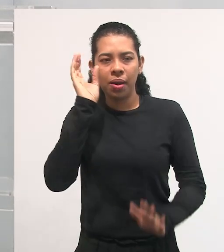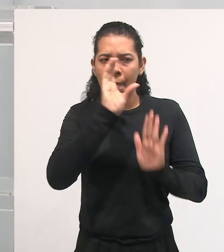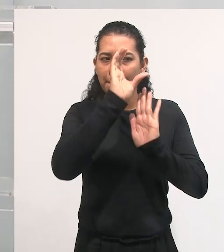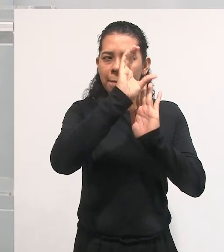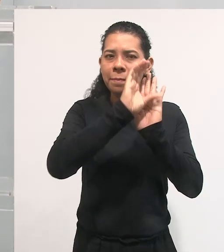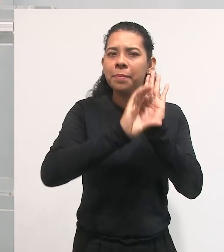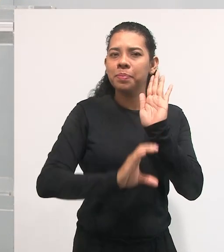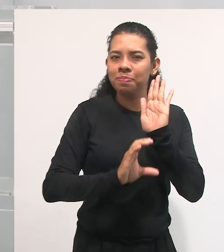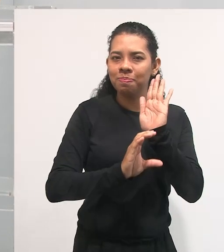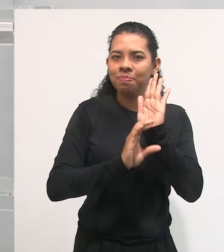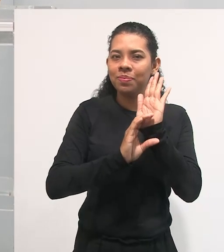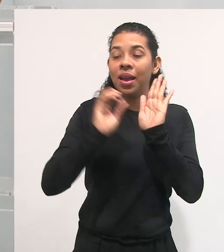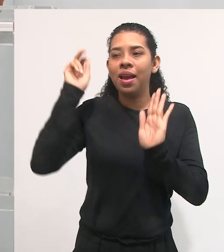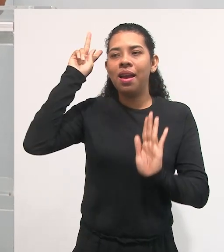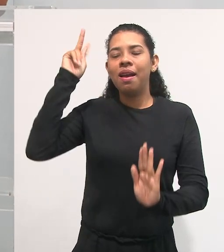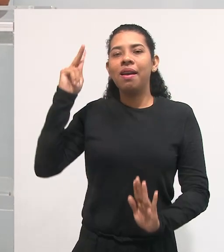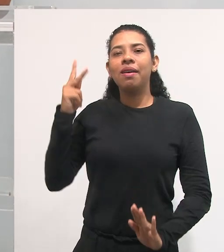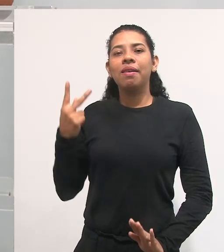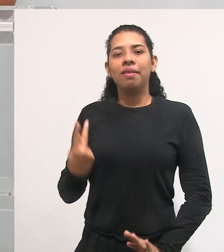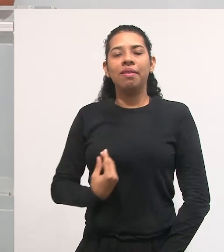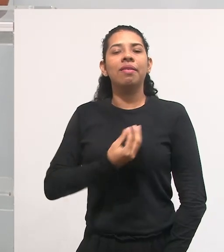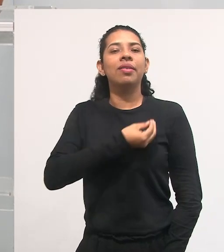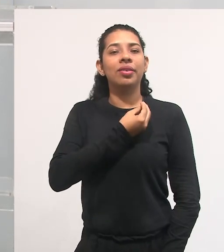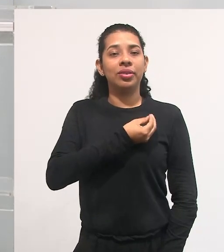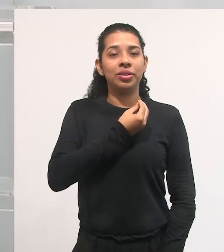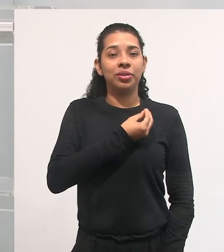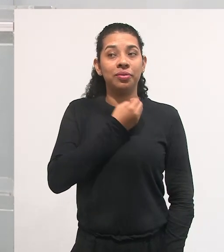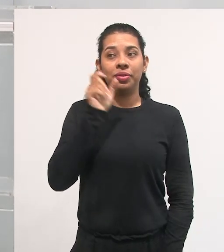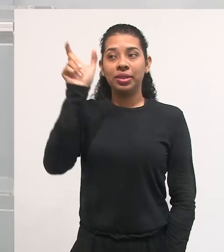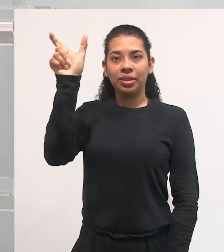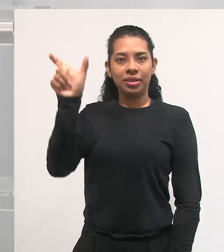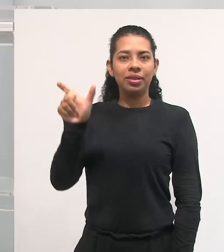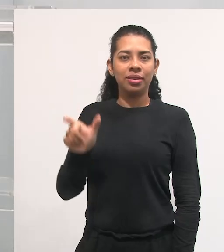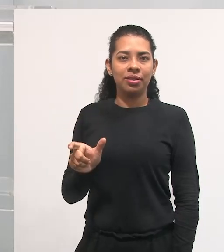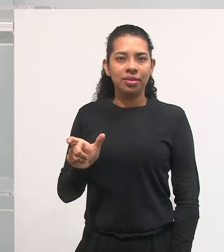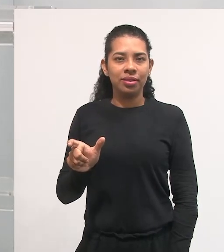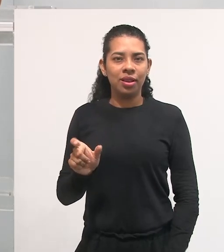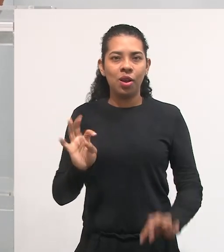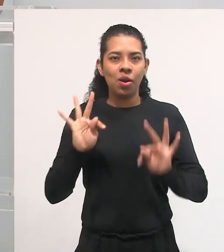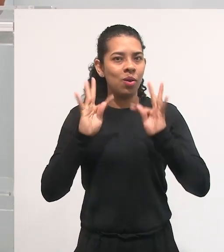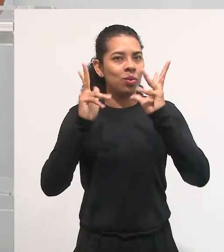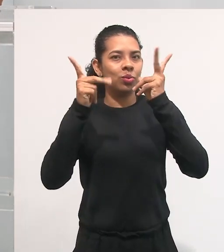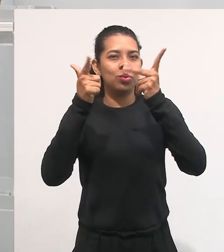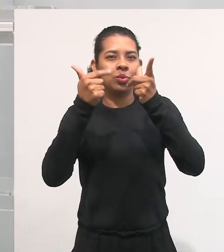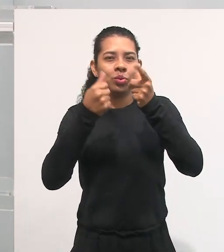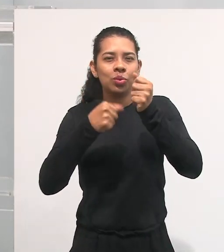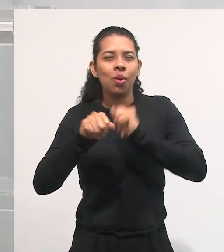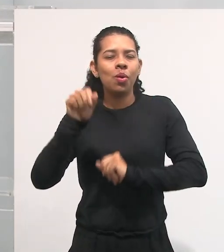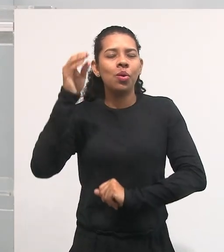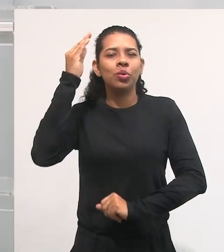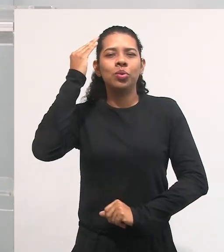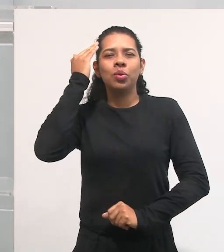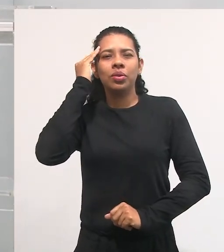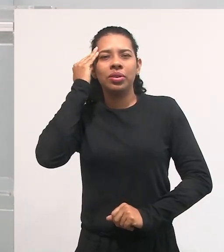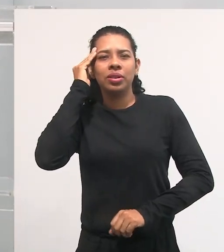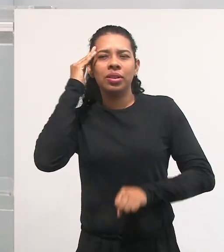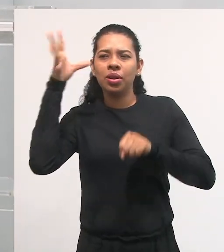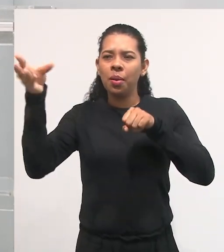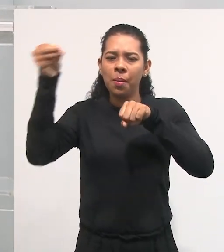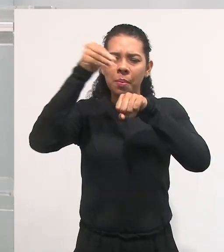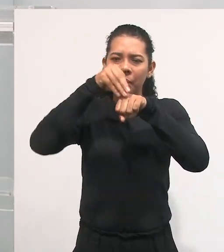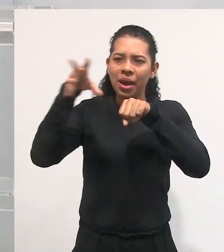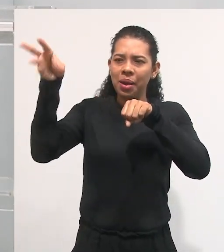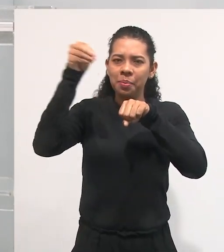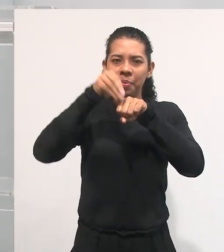ideia de que o currículo é a história de vida daquela pessoa então assim todos os saberes que a